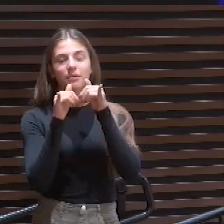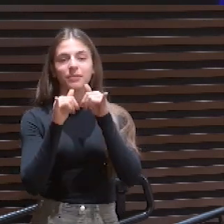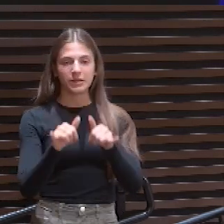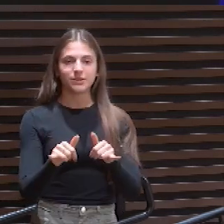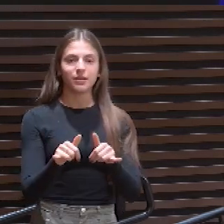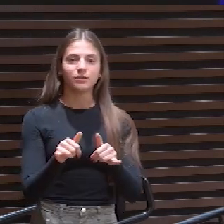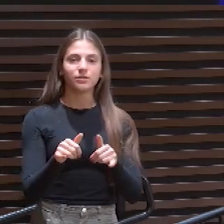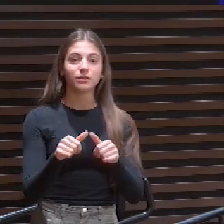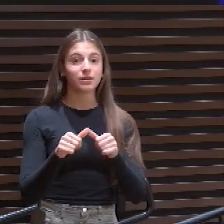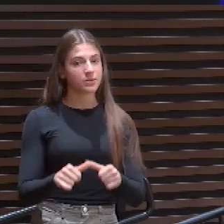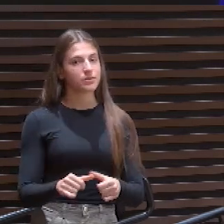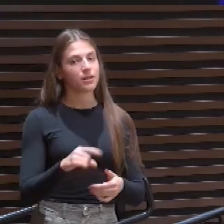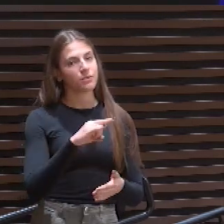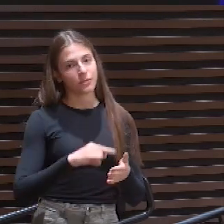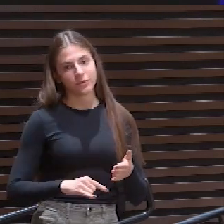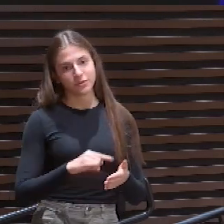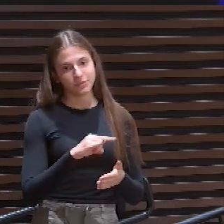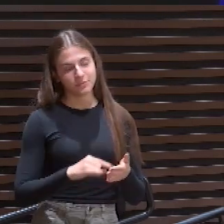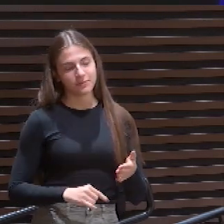está no boletim.